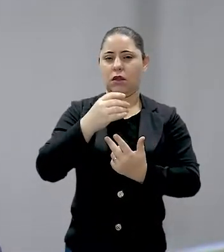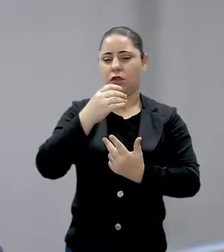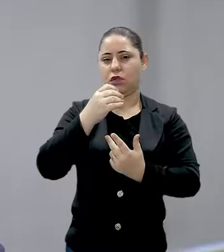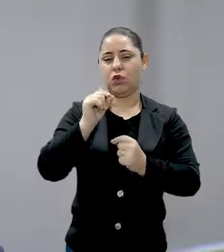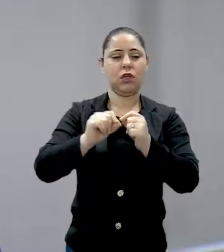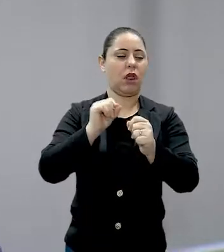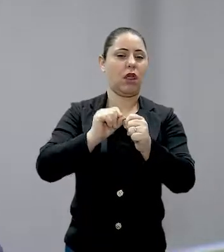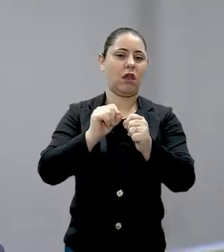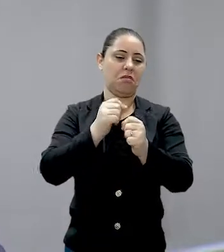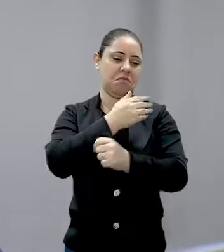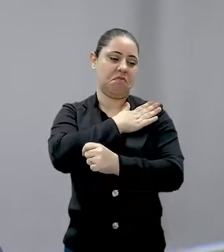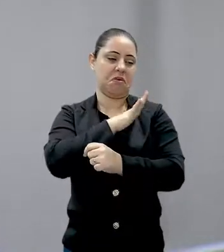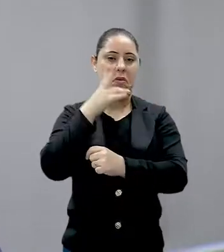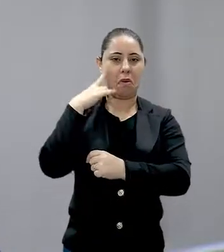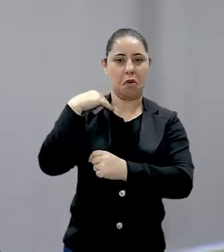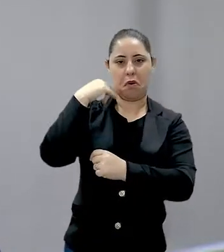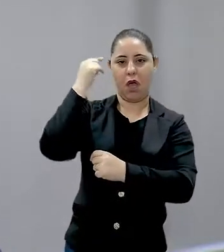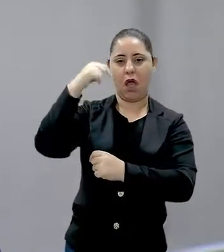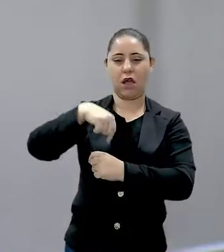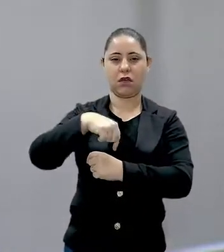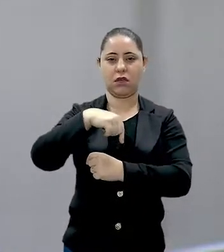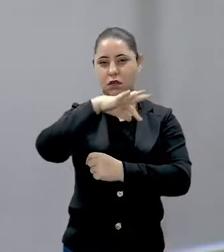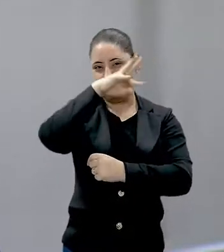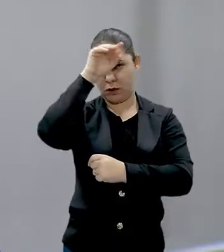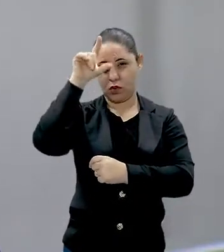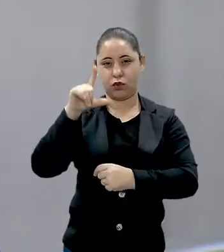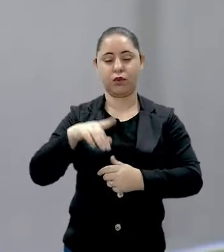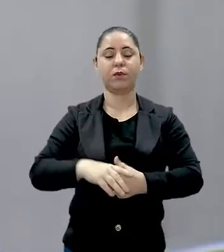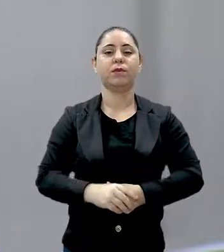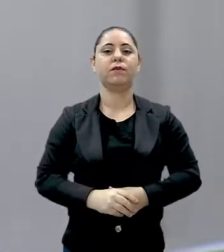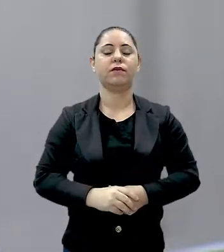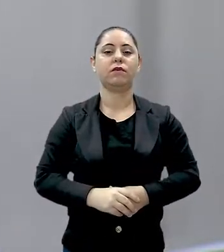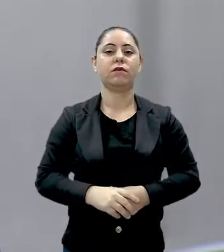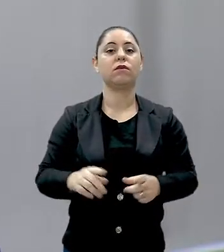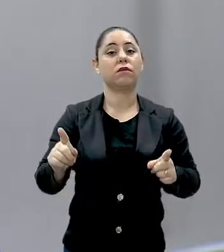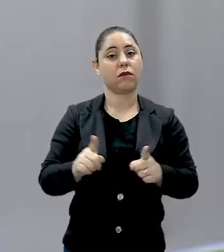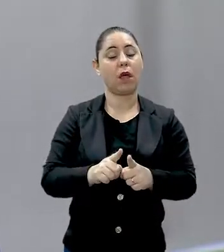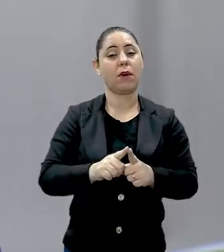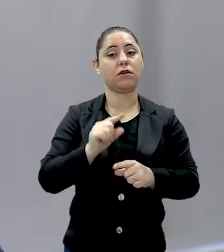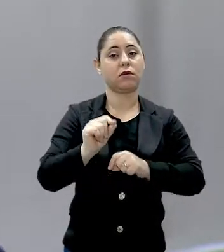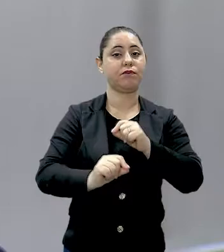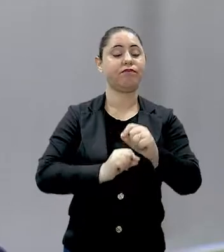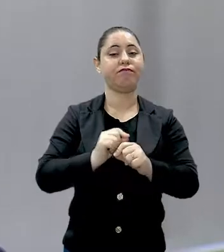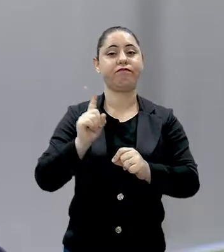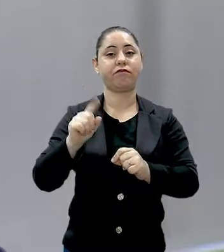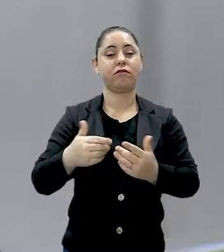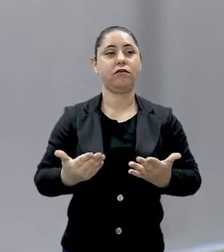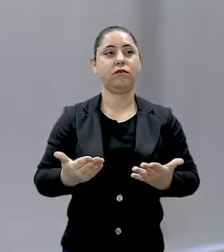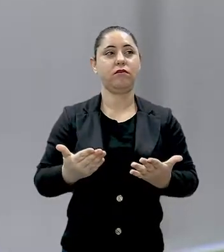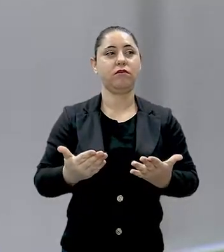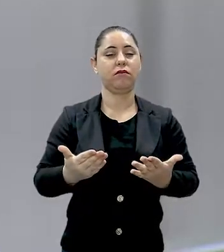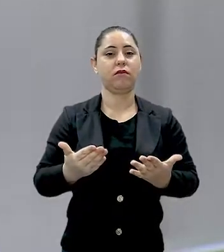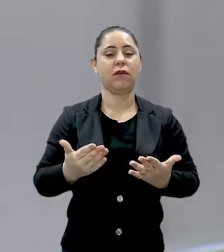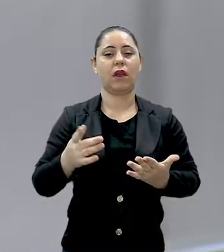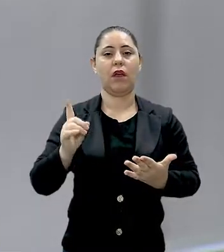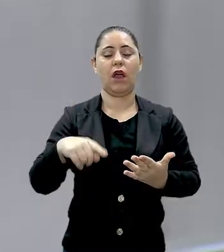dos atos de discriminação racial aqui no Mato Grosso do Sul. E, obviamente, também